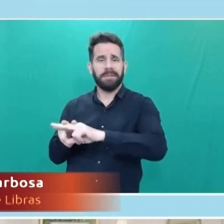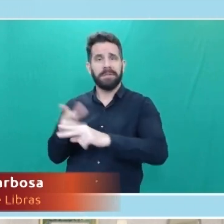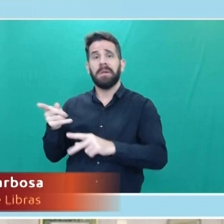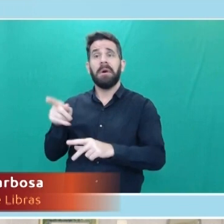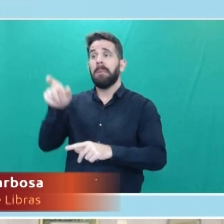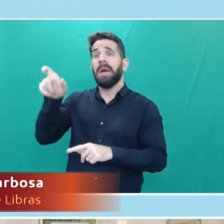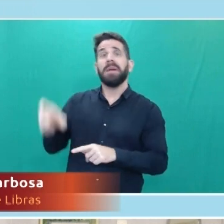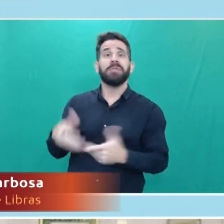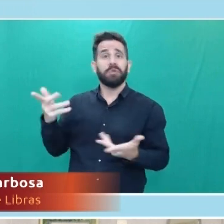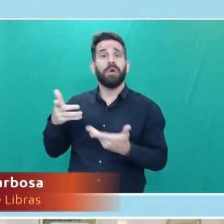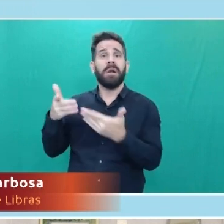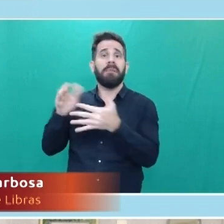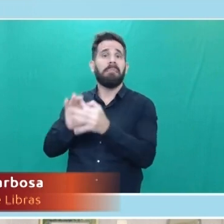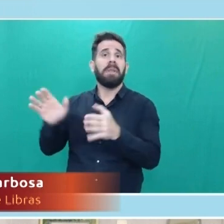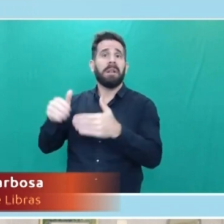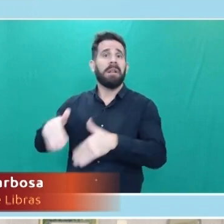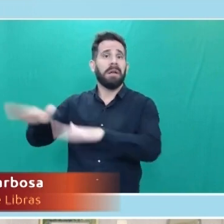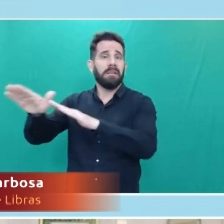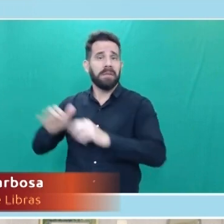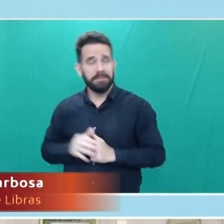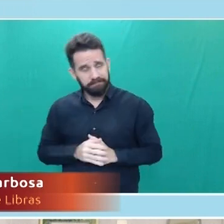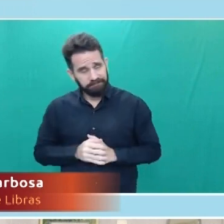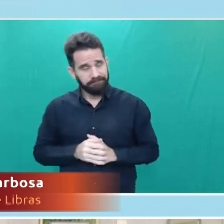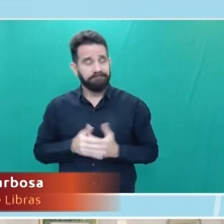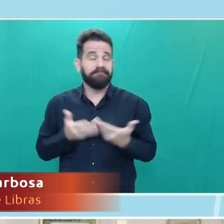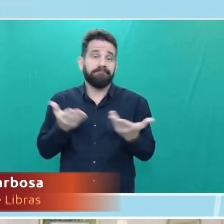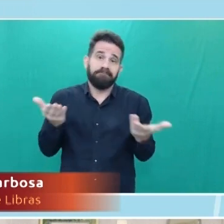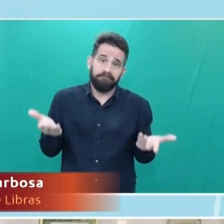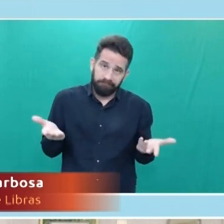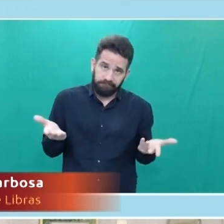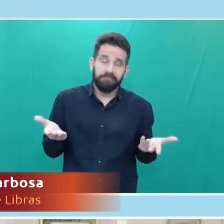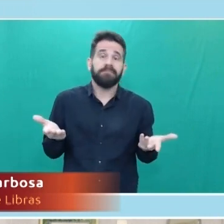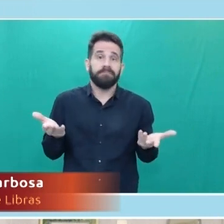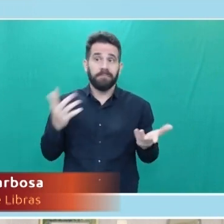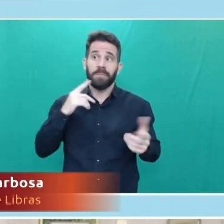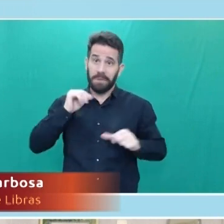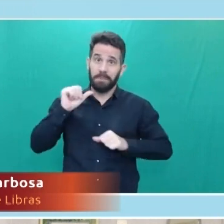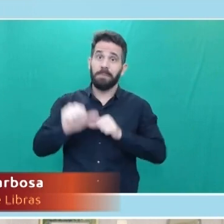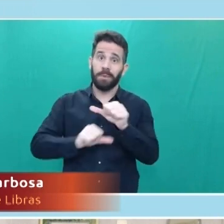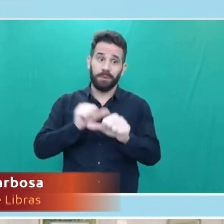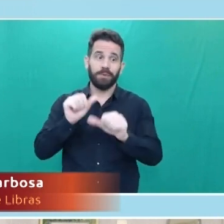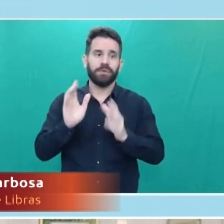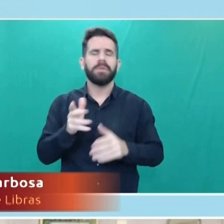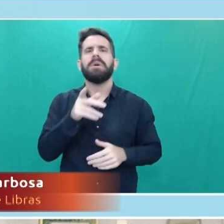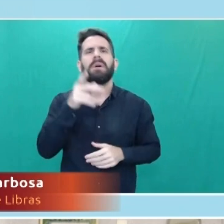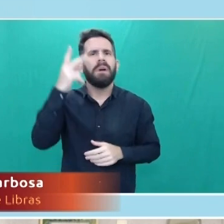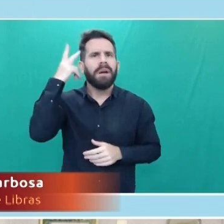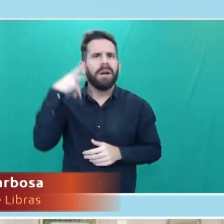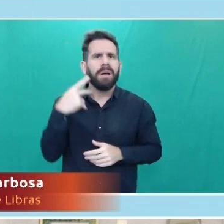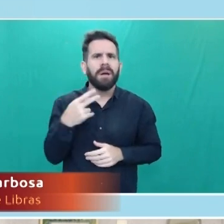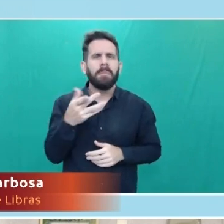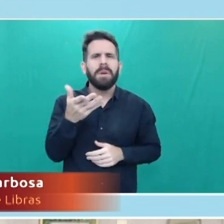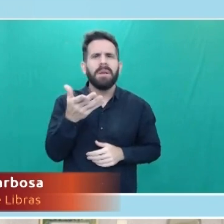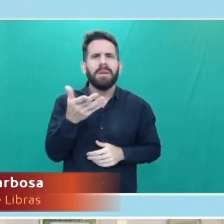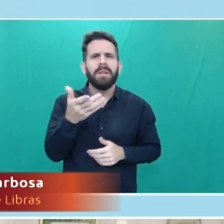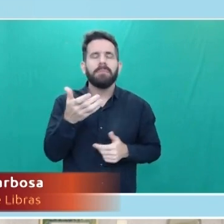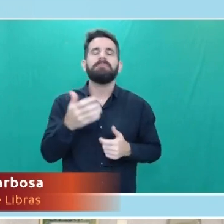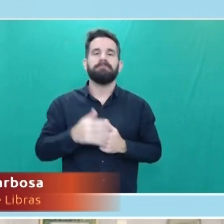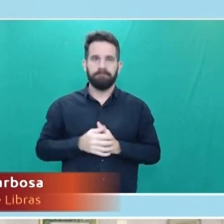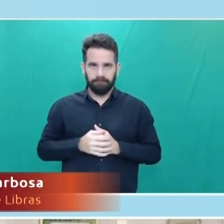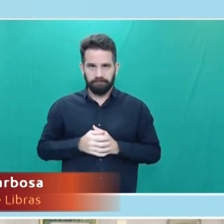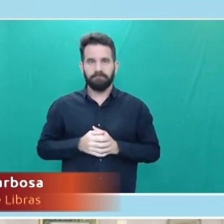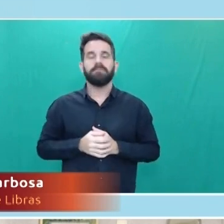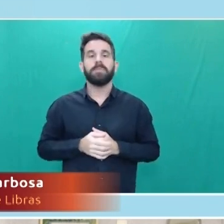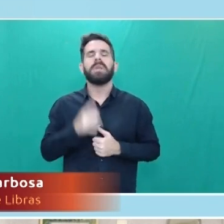era punida pelo ato criminoso praticado. Então, o que essa lei... Pode falar, Camila. Só para a gente explicar, por exemplo, para o